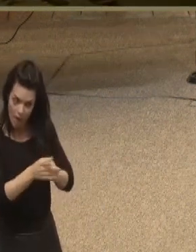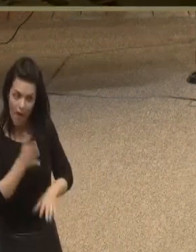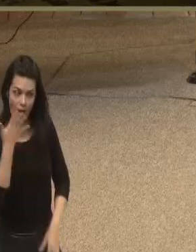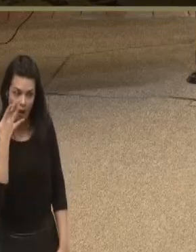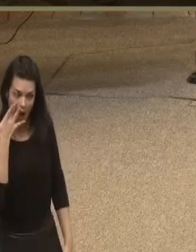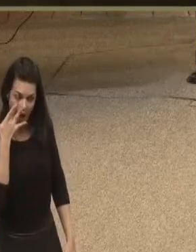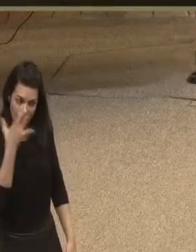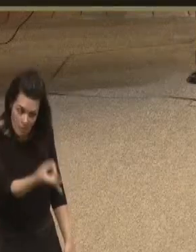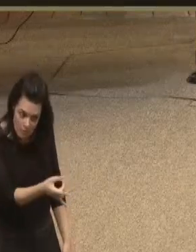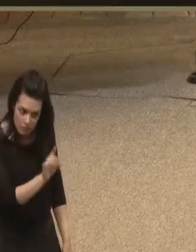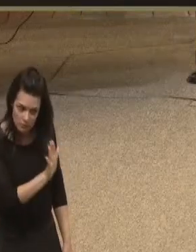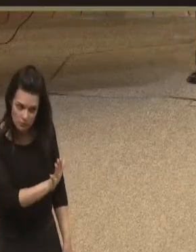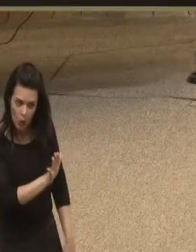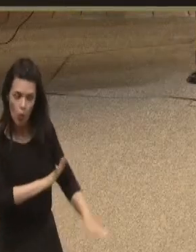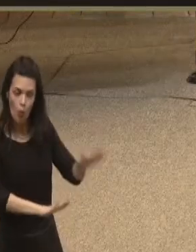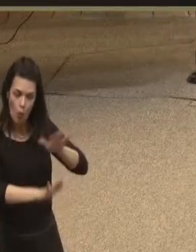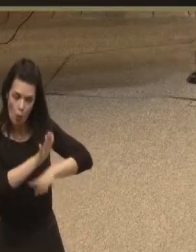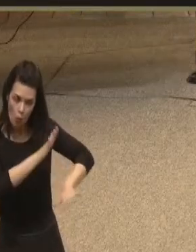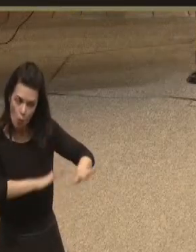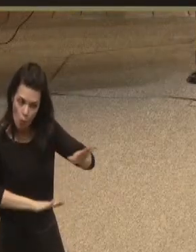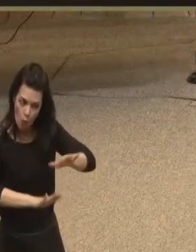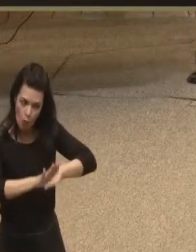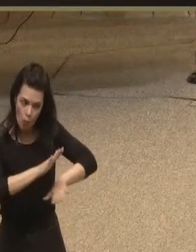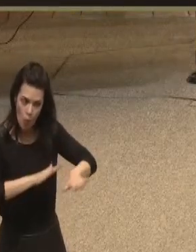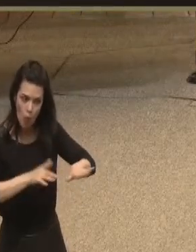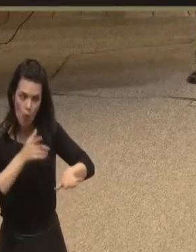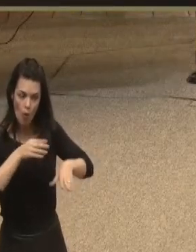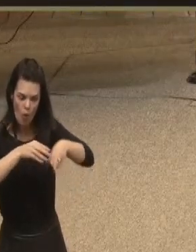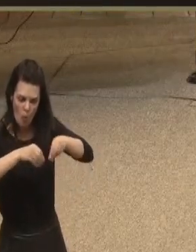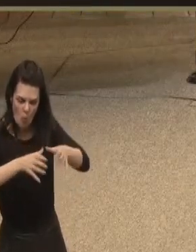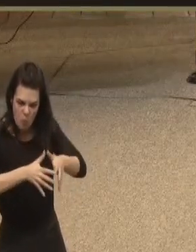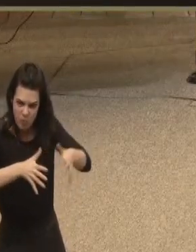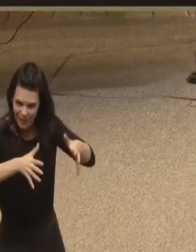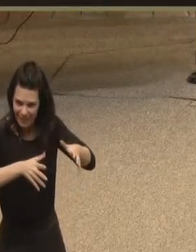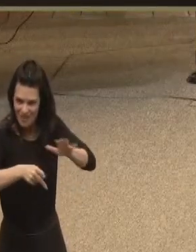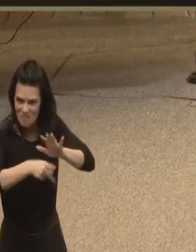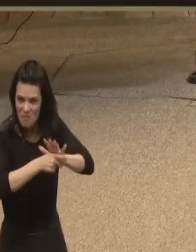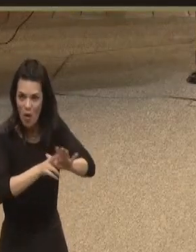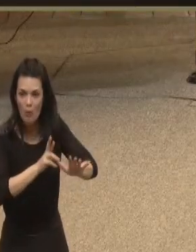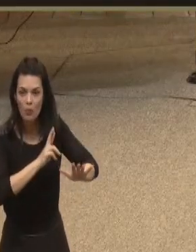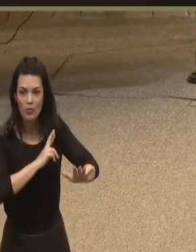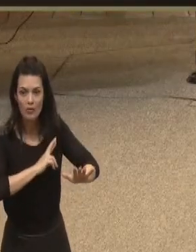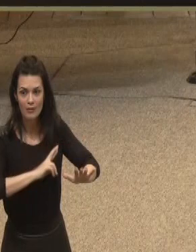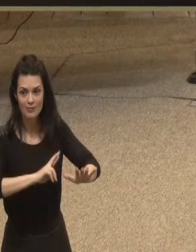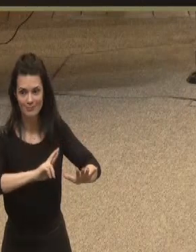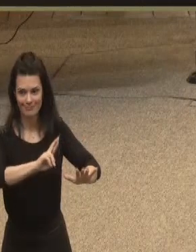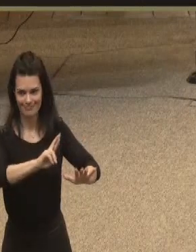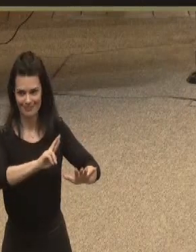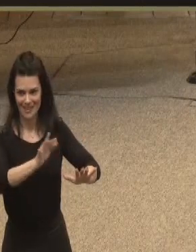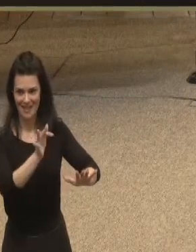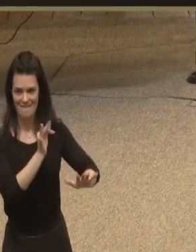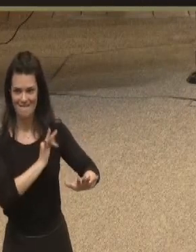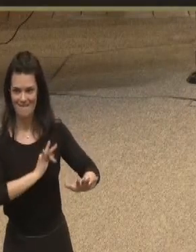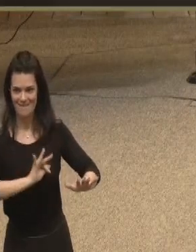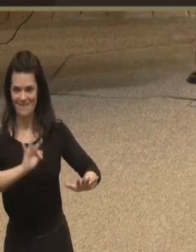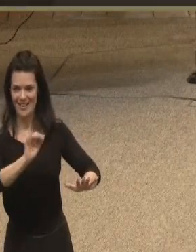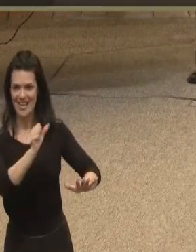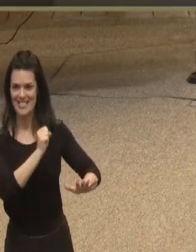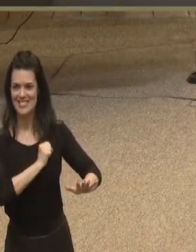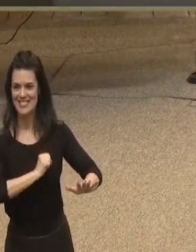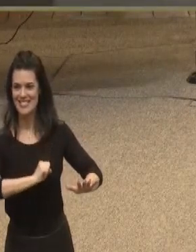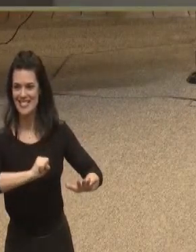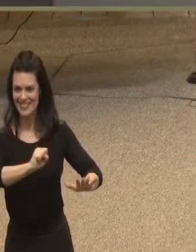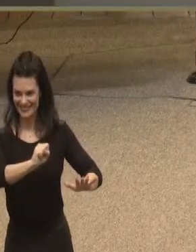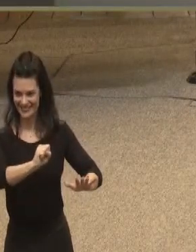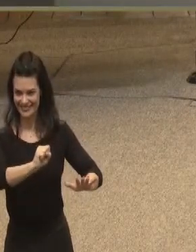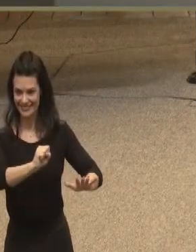atenção, tomem muito cuidado com o fermento dos fariseus e dos saduceus. E quando Jesus menciona o fermento